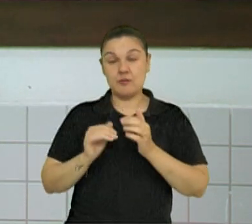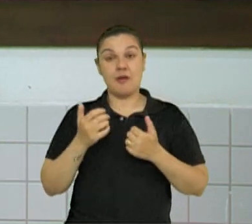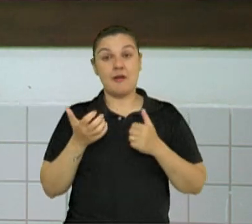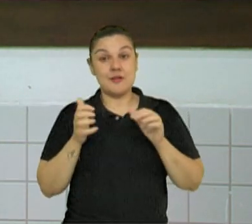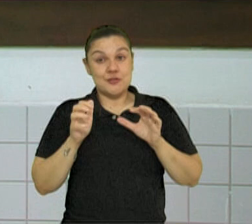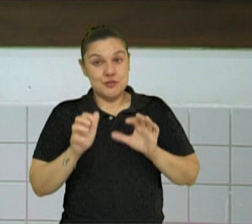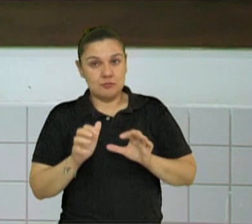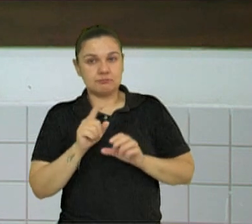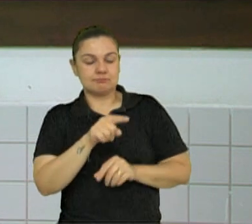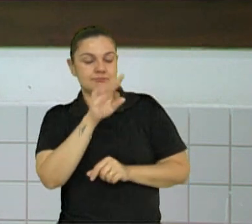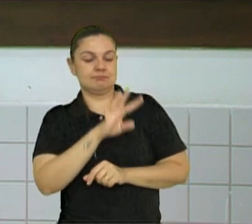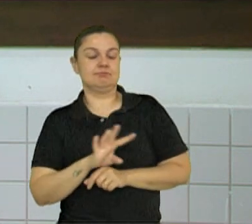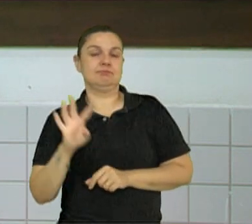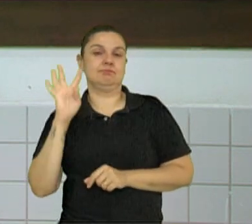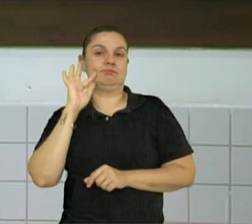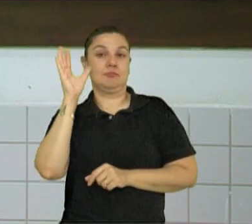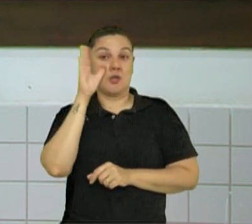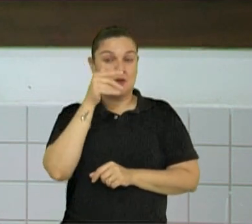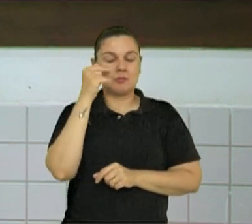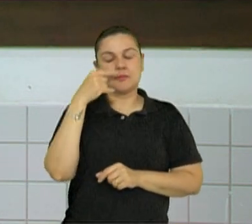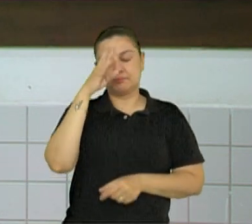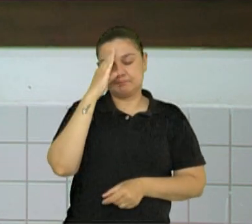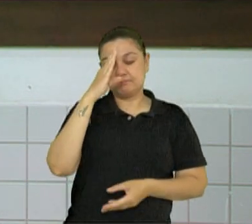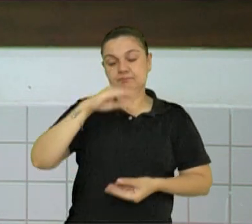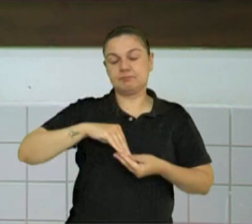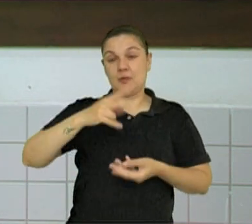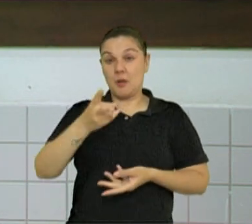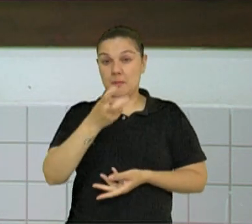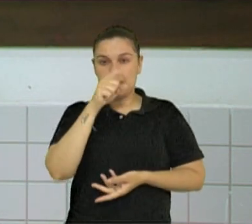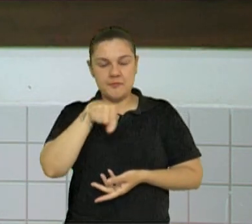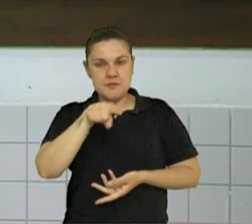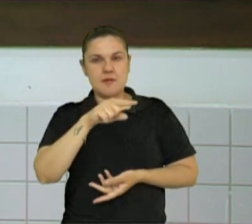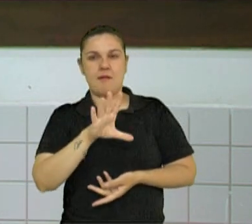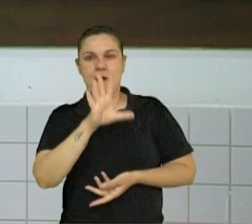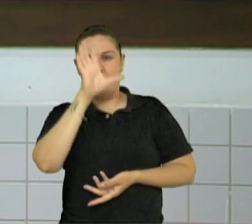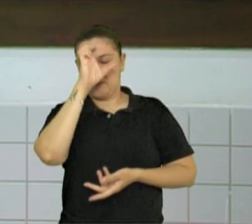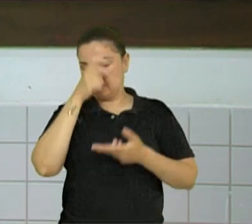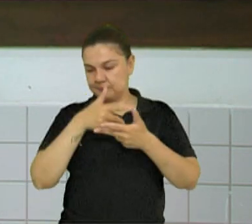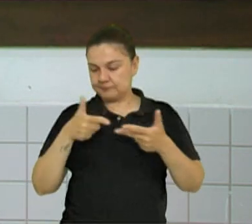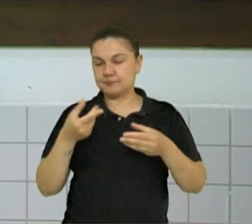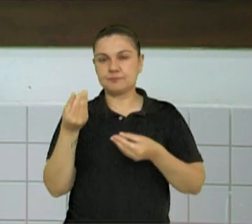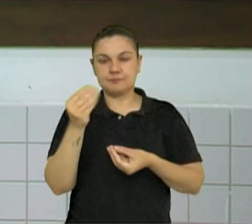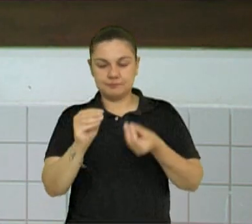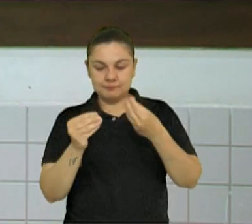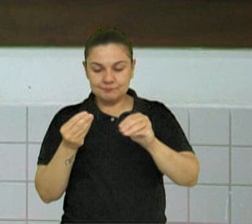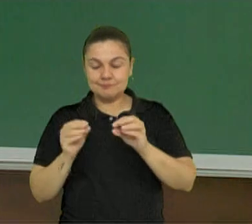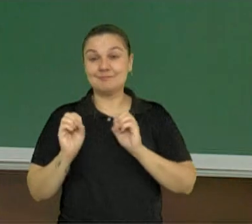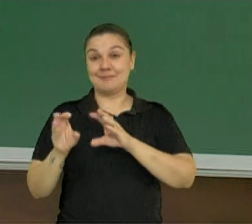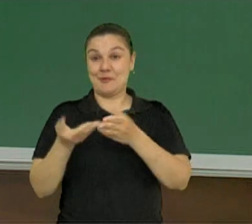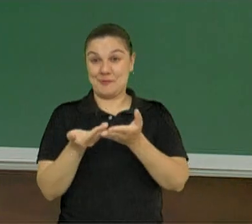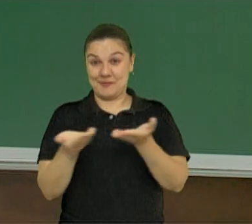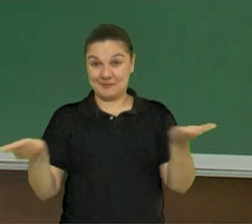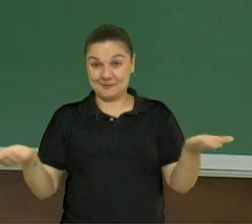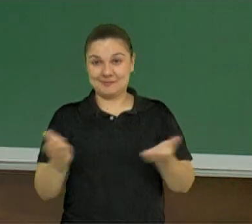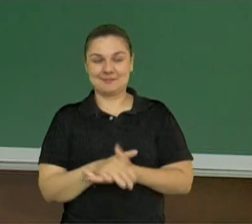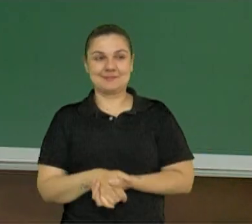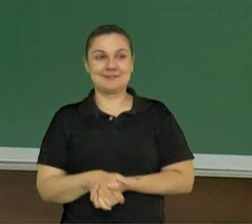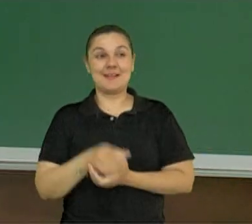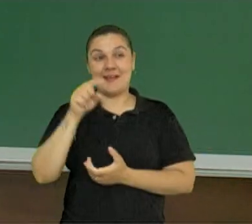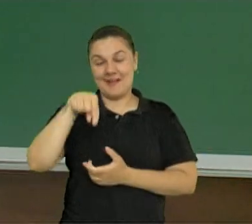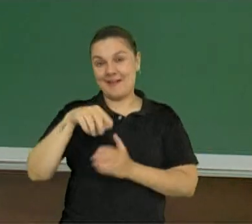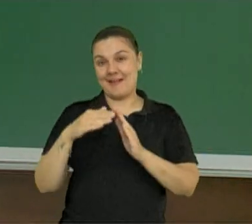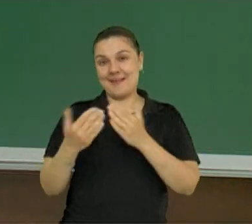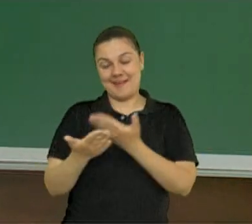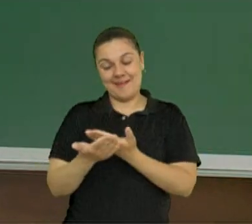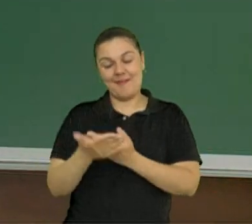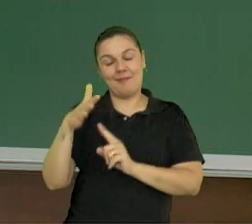forma bem interessante de você perceber se você está aprendendo aquilo que nós temos transmitido para vocês aqui no